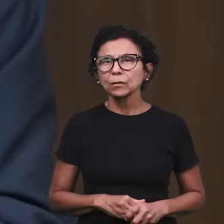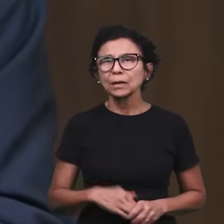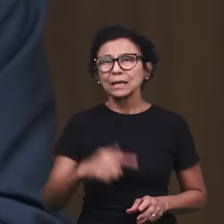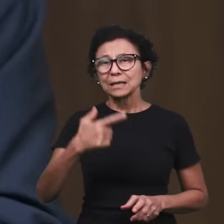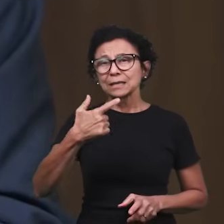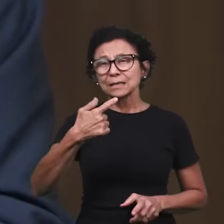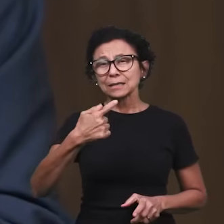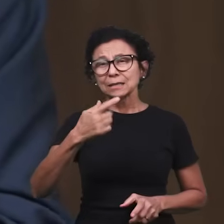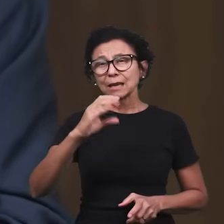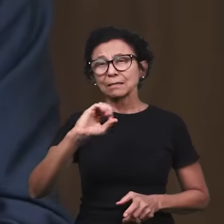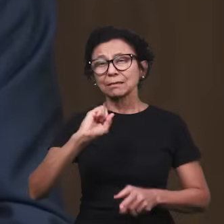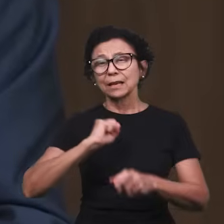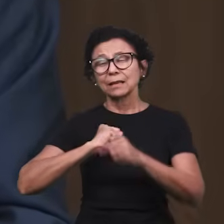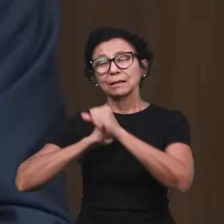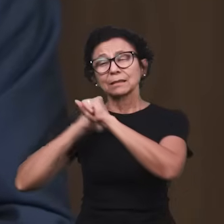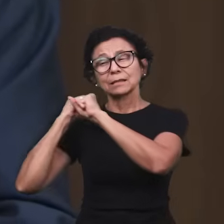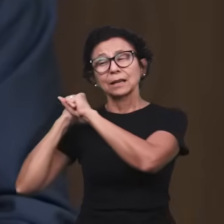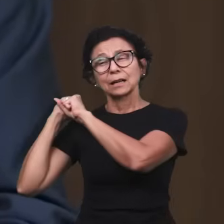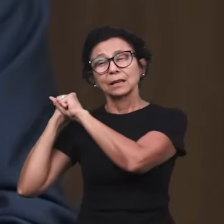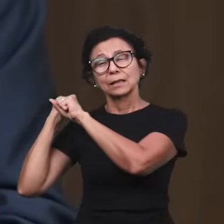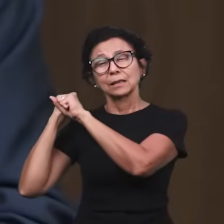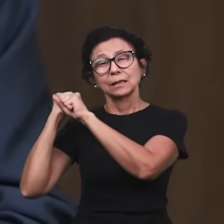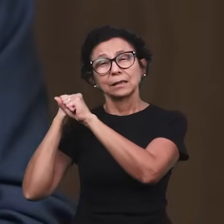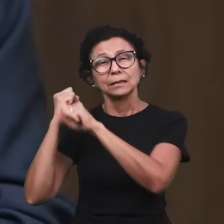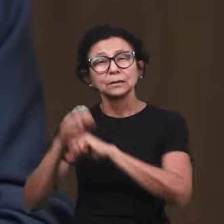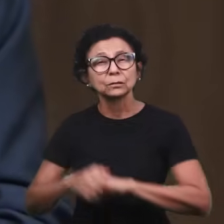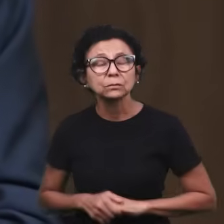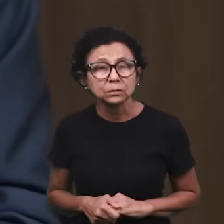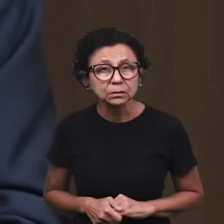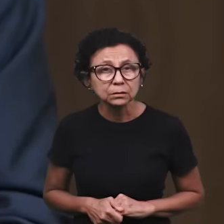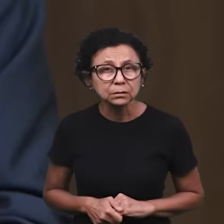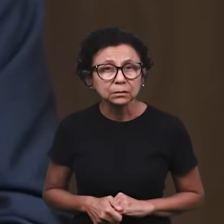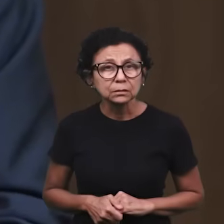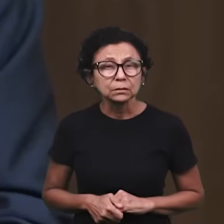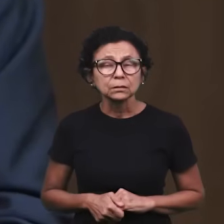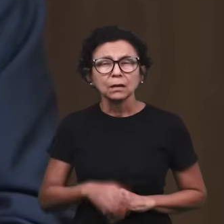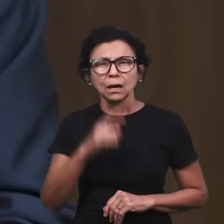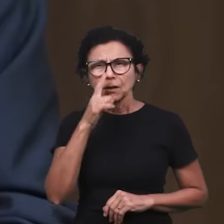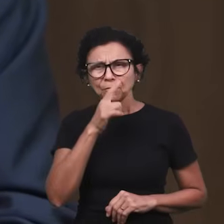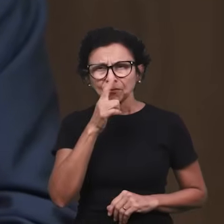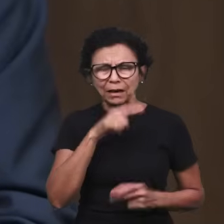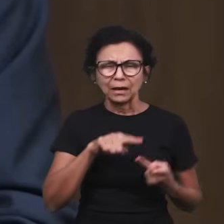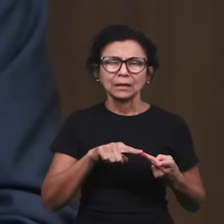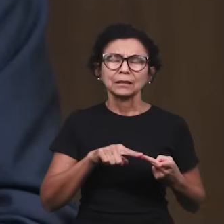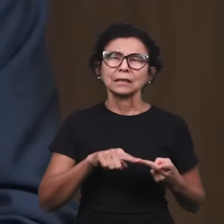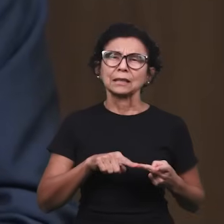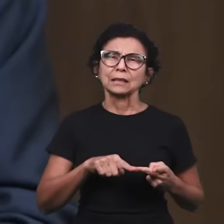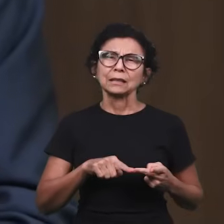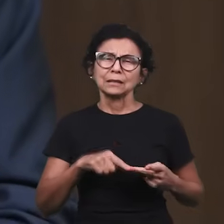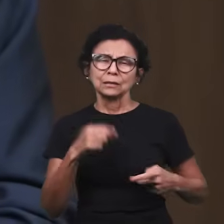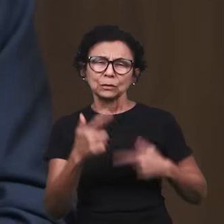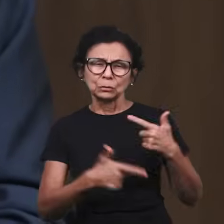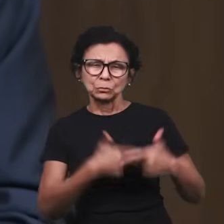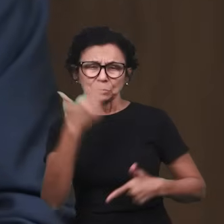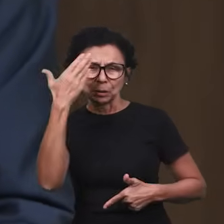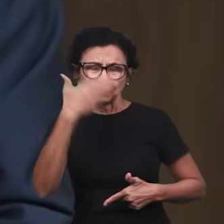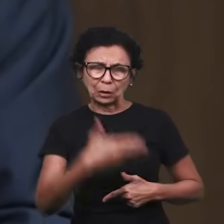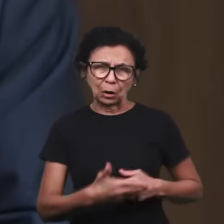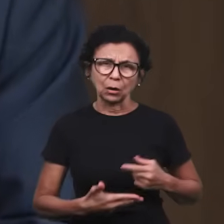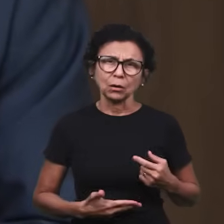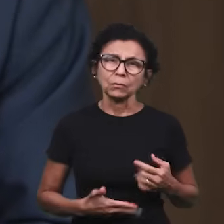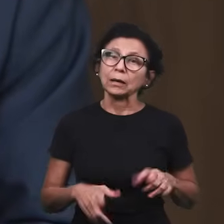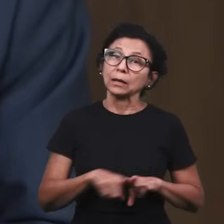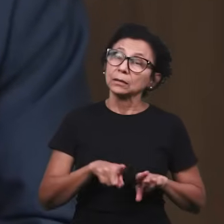quantos momentos escuros, quantas conquistas que são mais perigosas, quantos momentos de prosperidade que é até